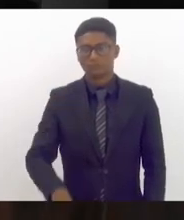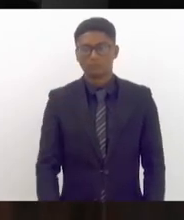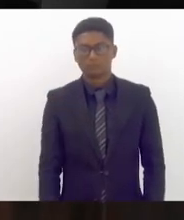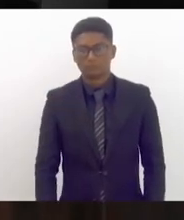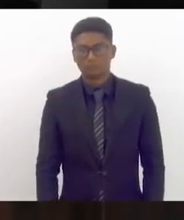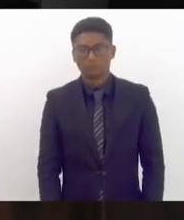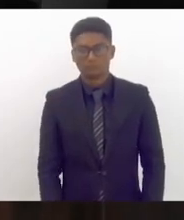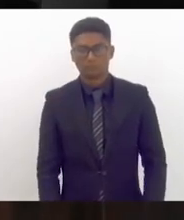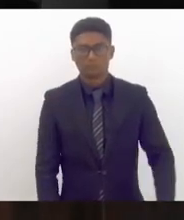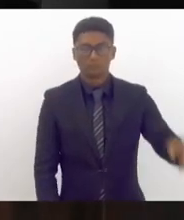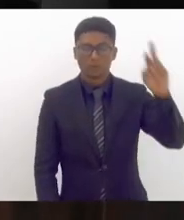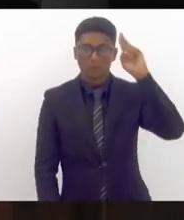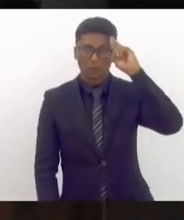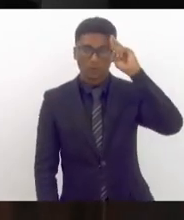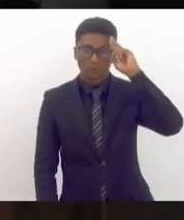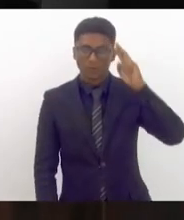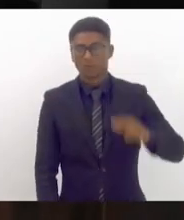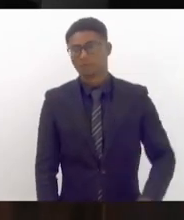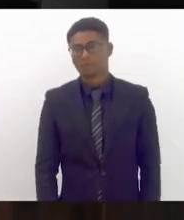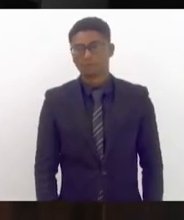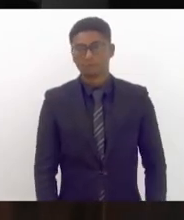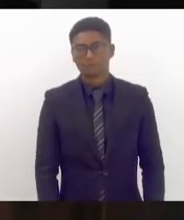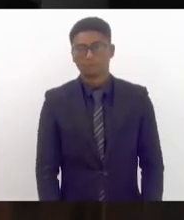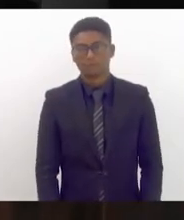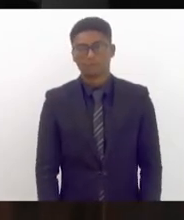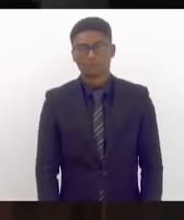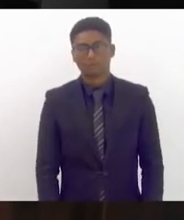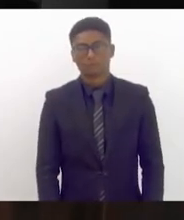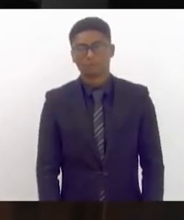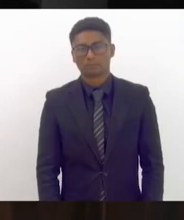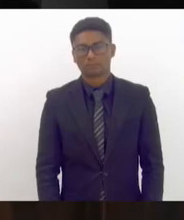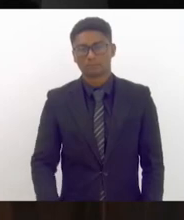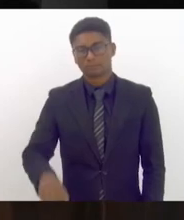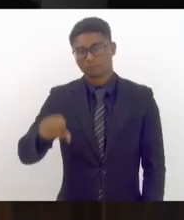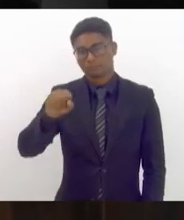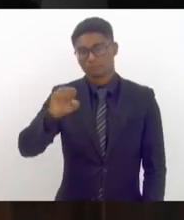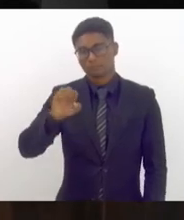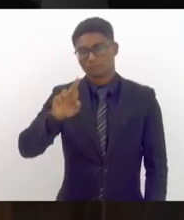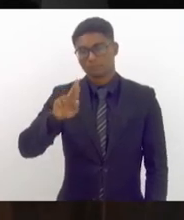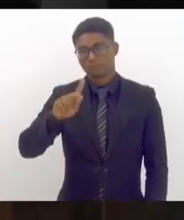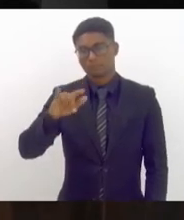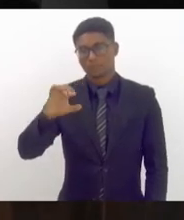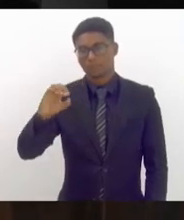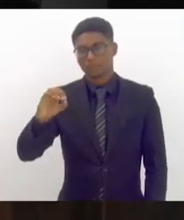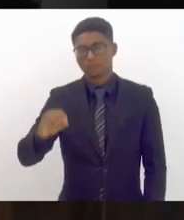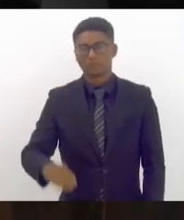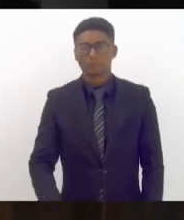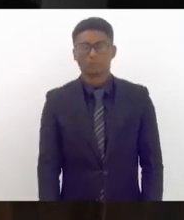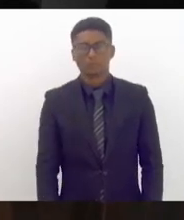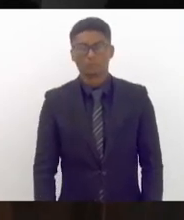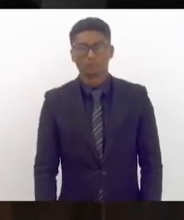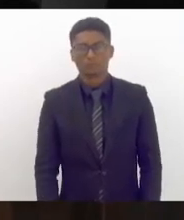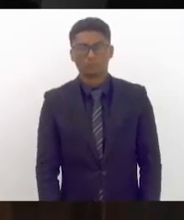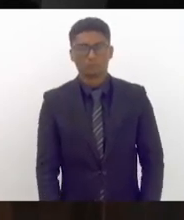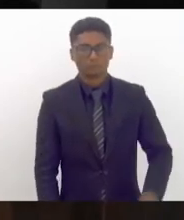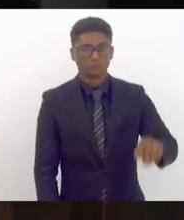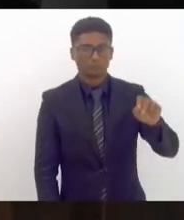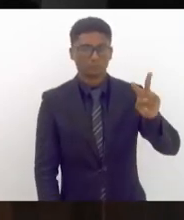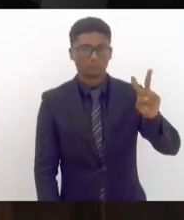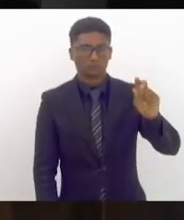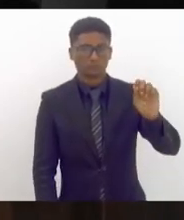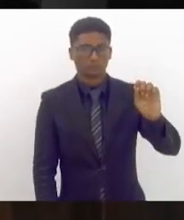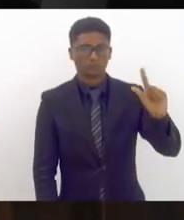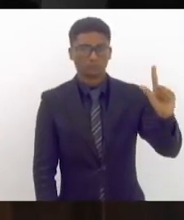deputado Rosenberg Reis, deputado Sérgio Fernandes, deputado Valdo